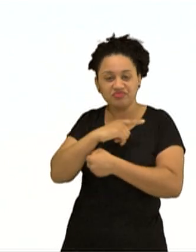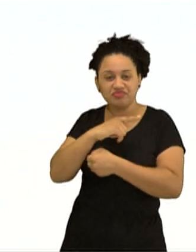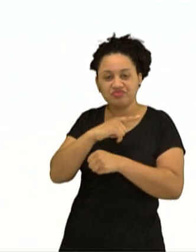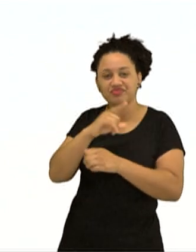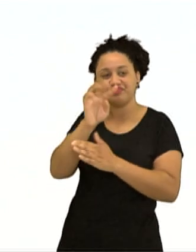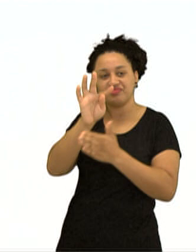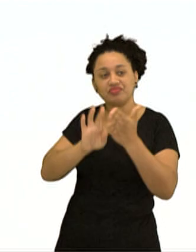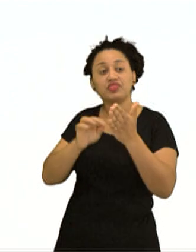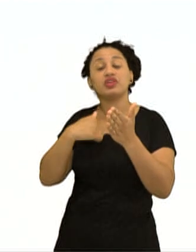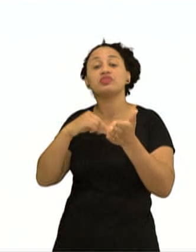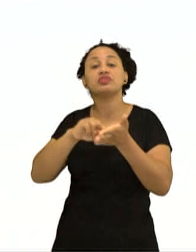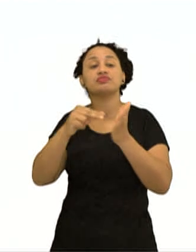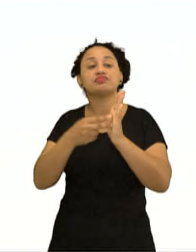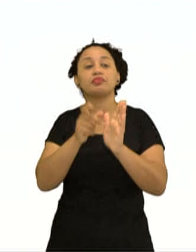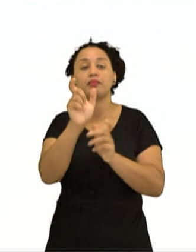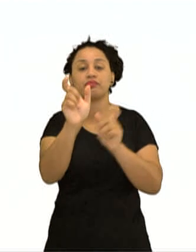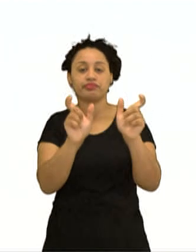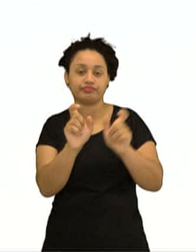ou expressões.